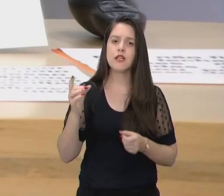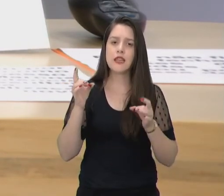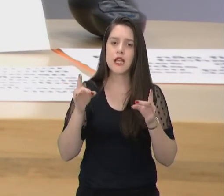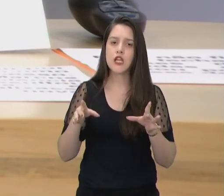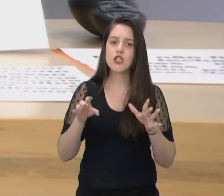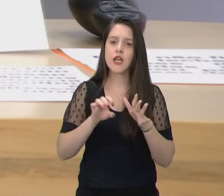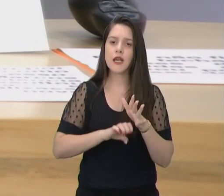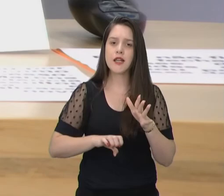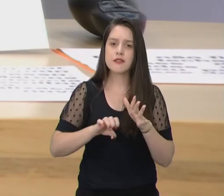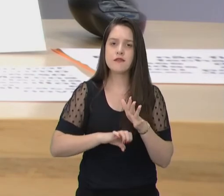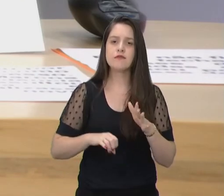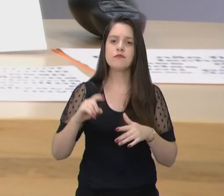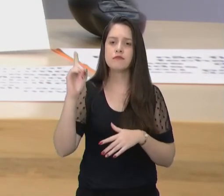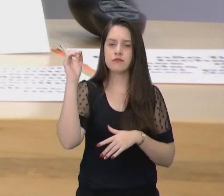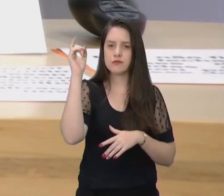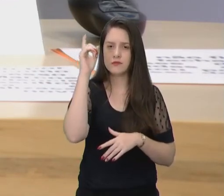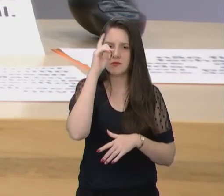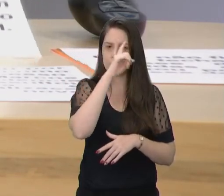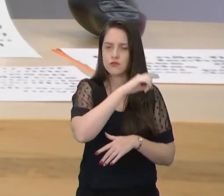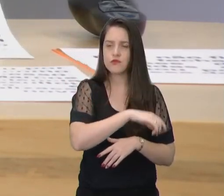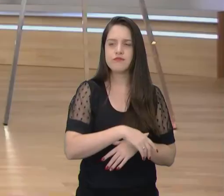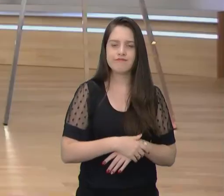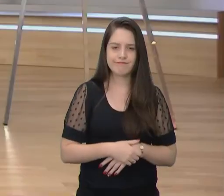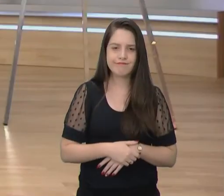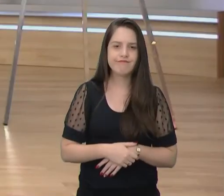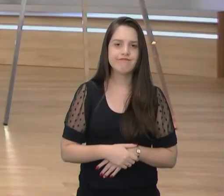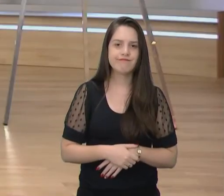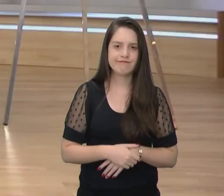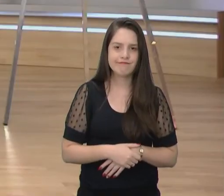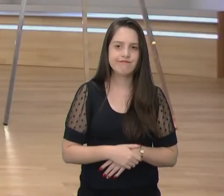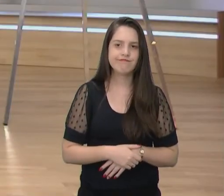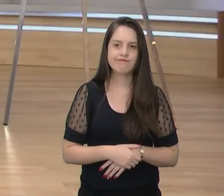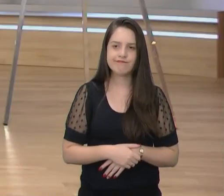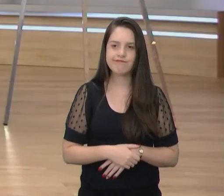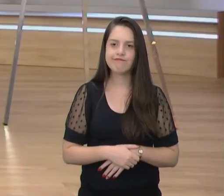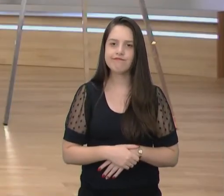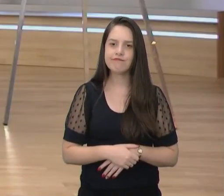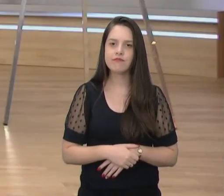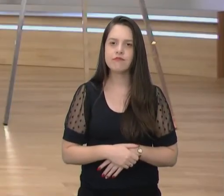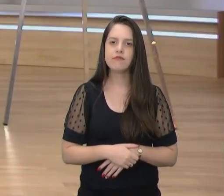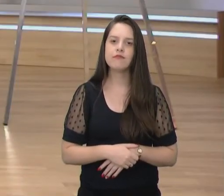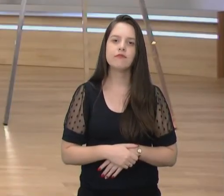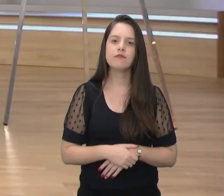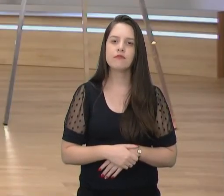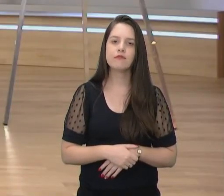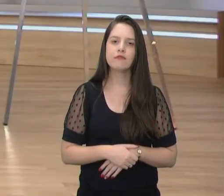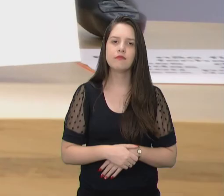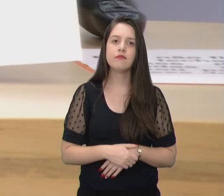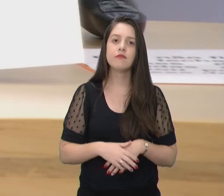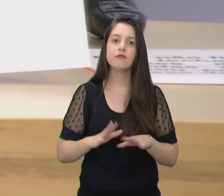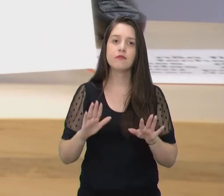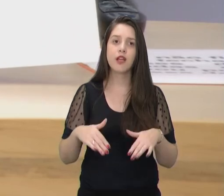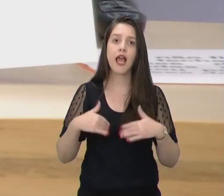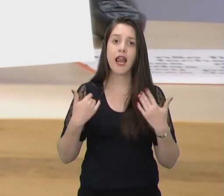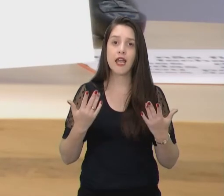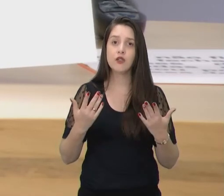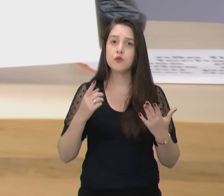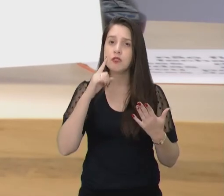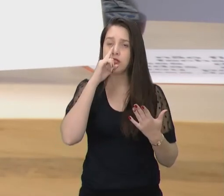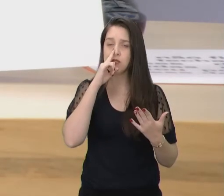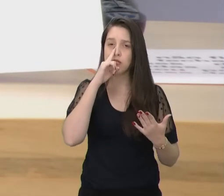deixando assim a empresa em uma situação difícil. Olha lá, mais um aqui, ó. Além dos